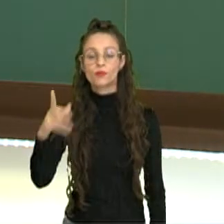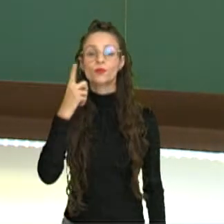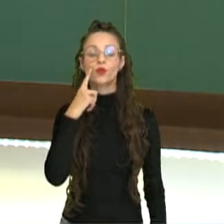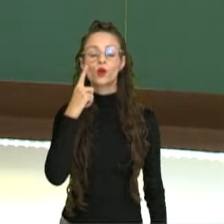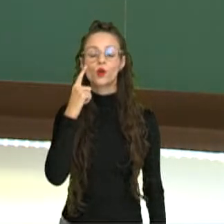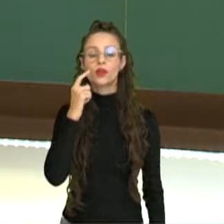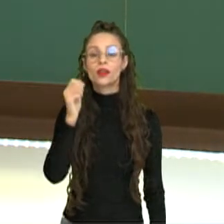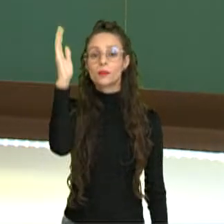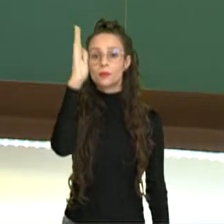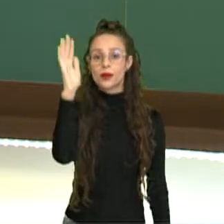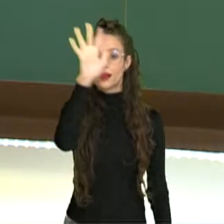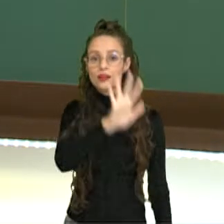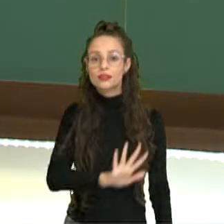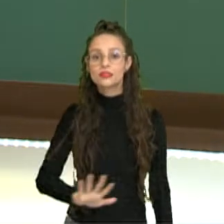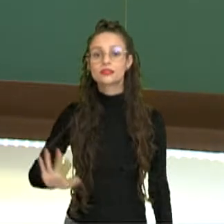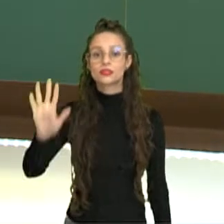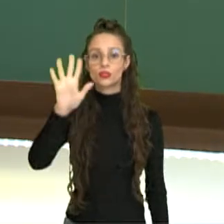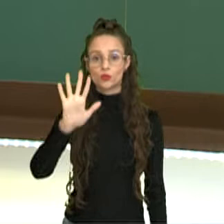como um todo, eu tenho